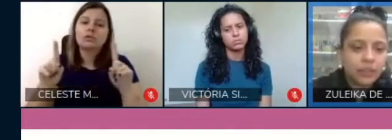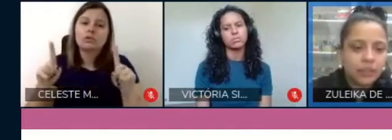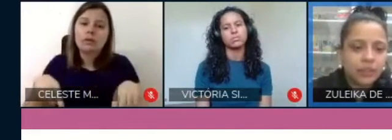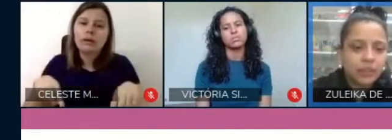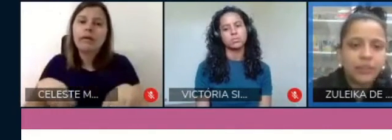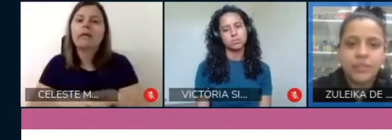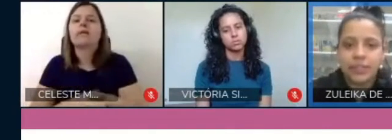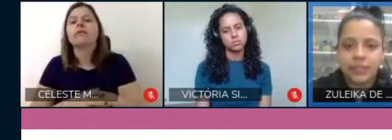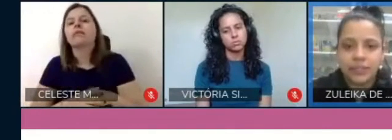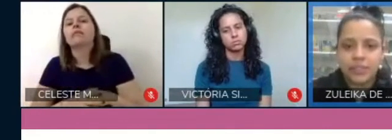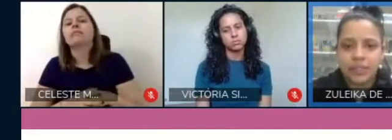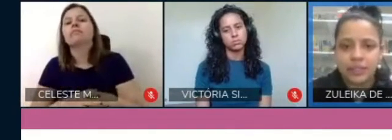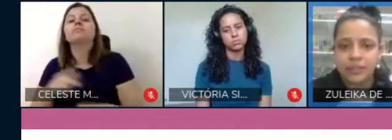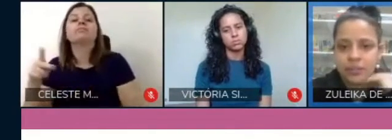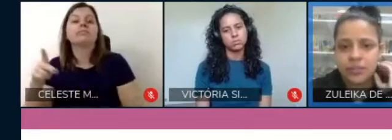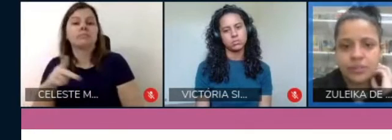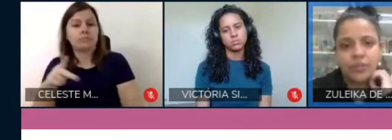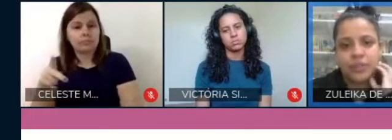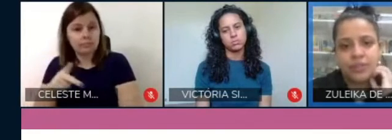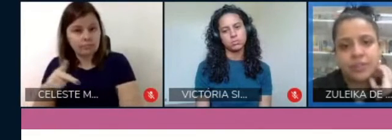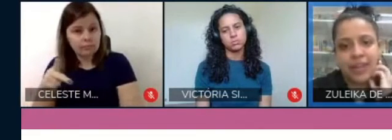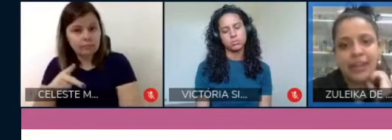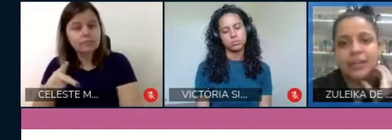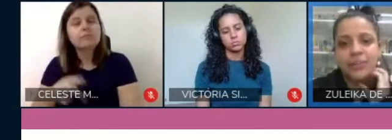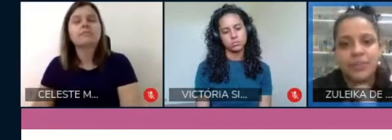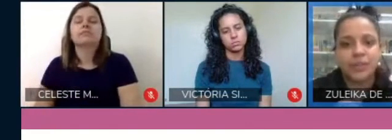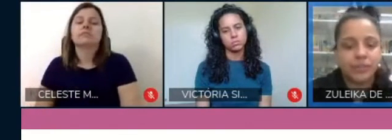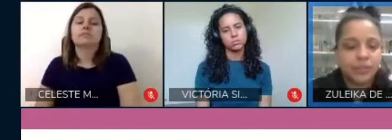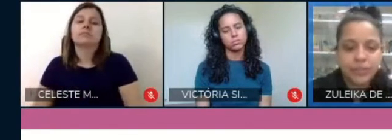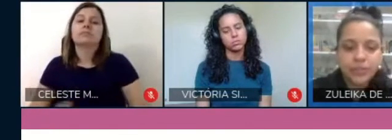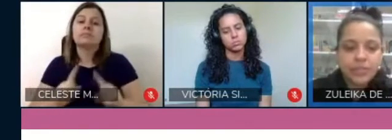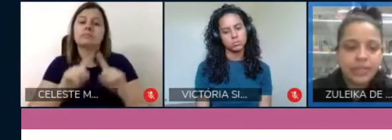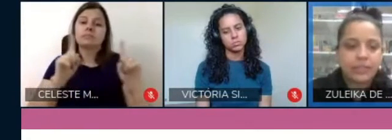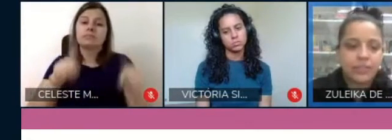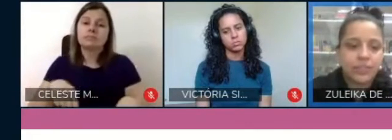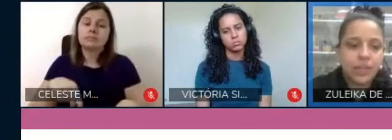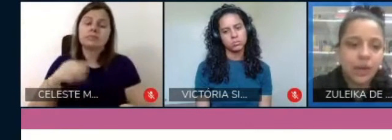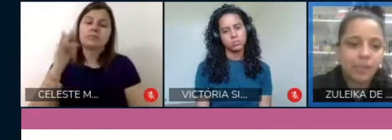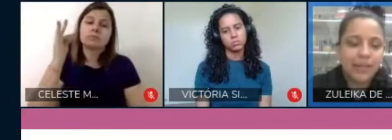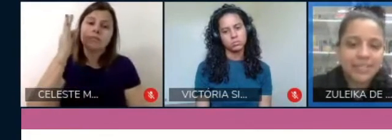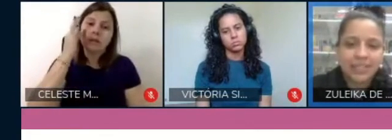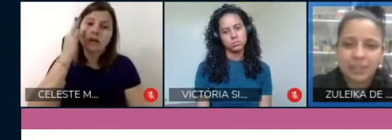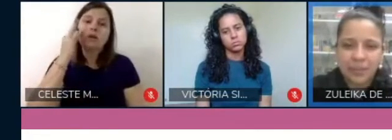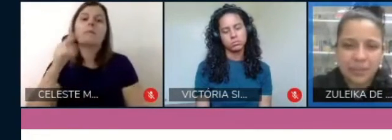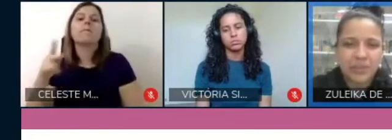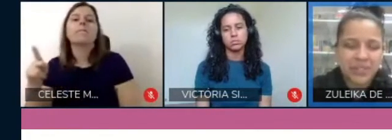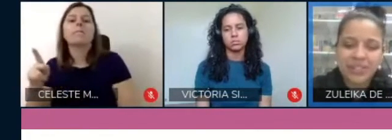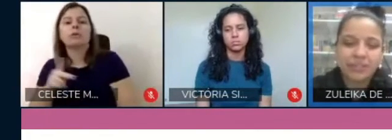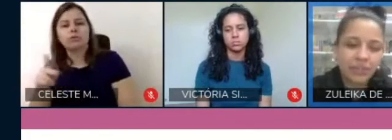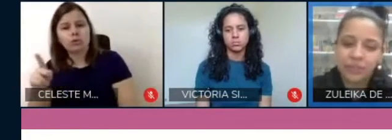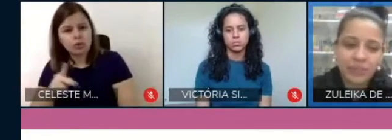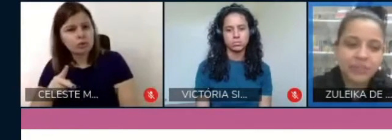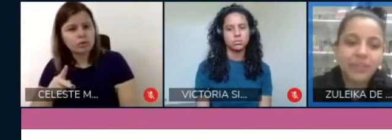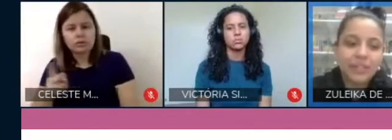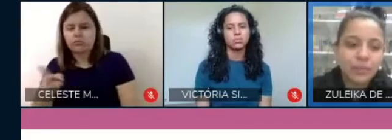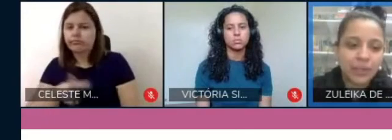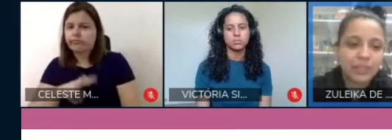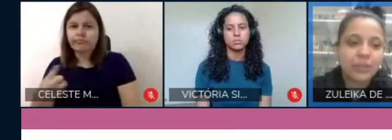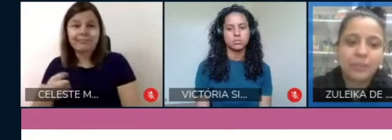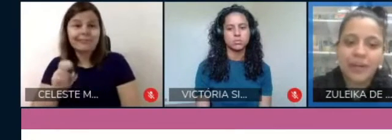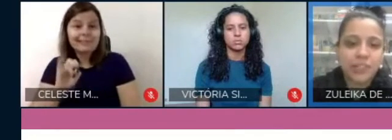e docentes, né, servidores técnicos e servidores docentes. Para pessoas sem